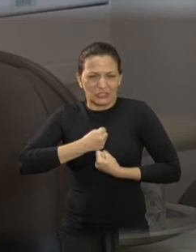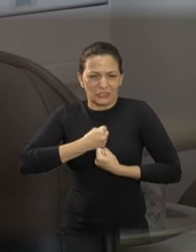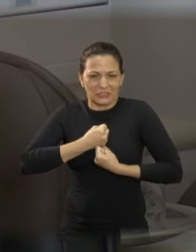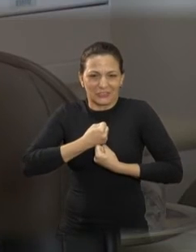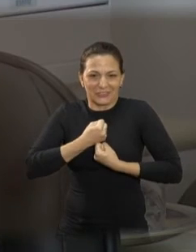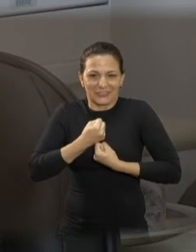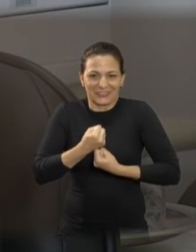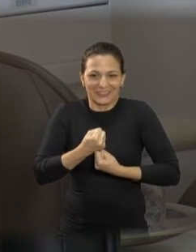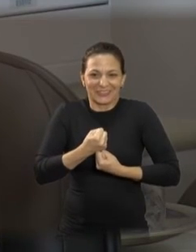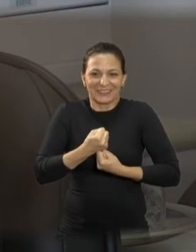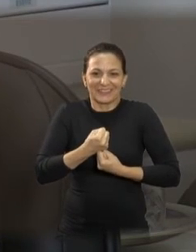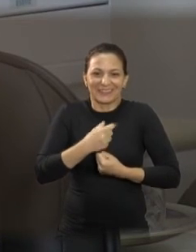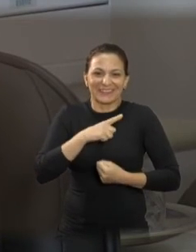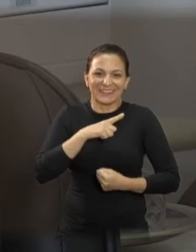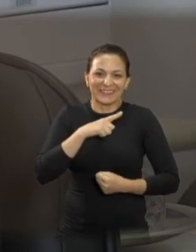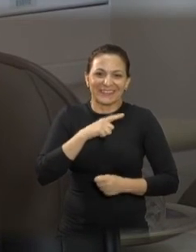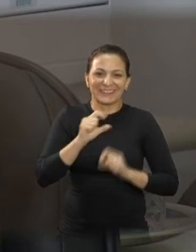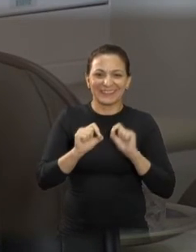Com ódio.